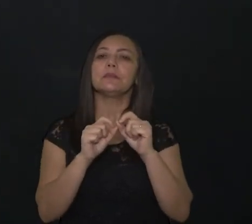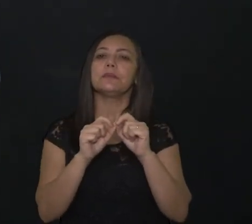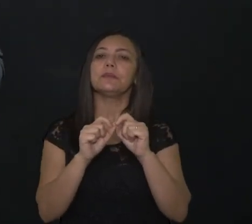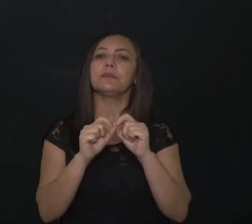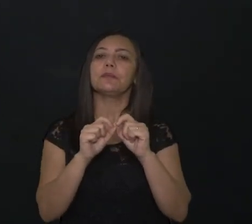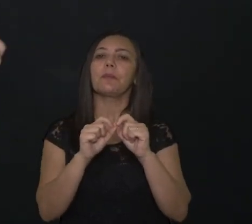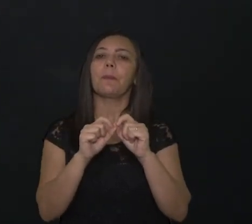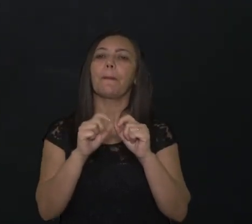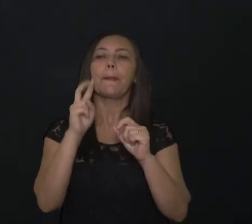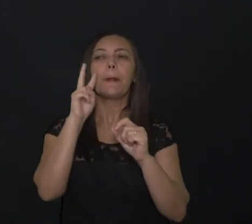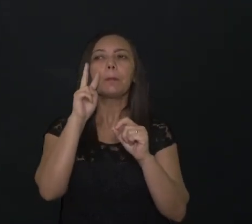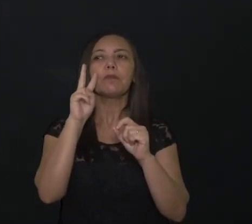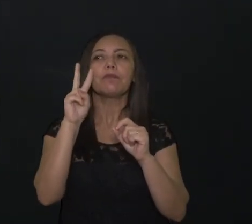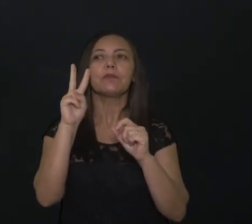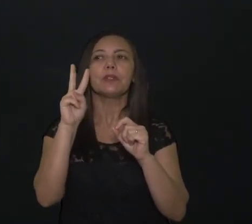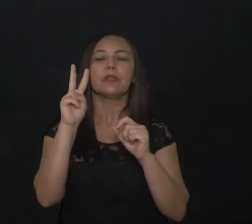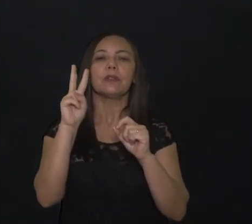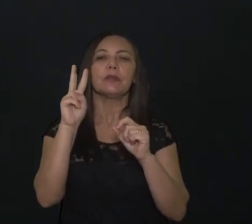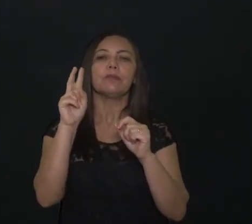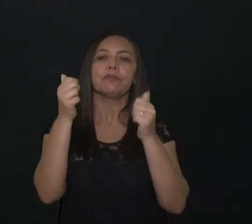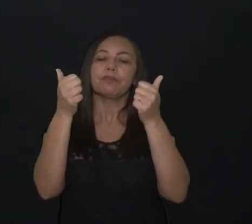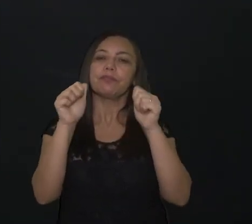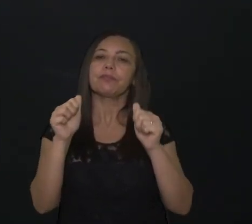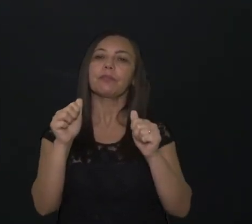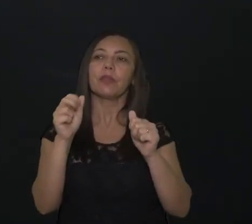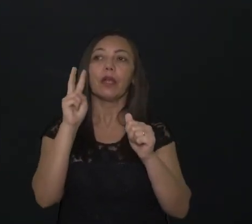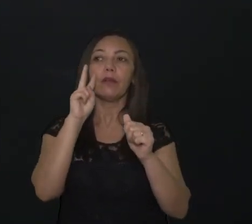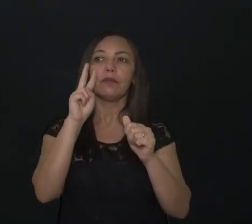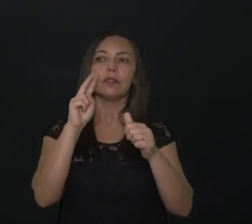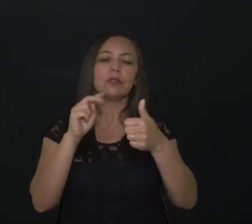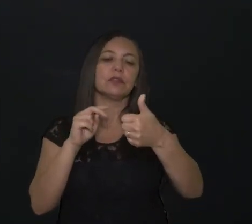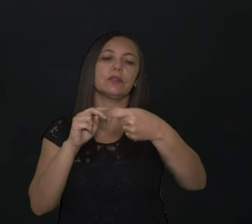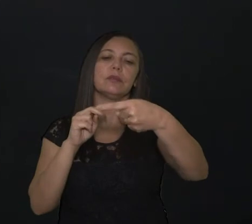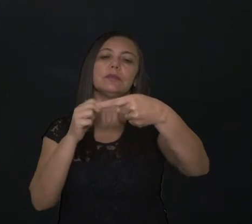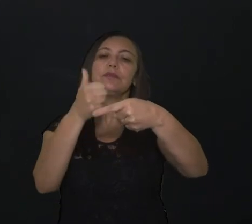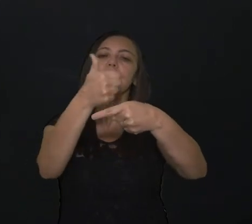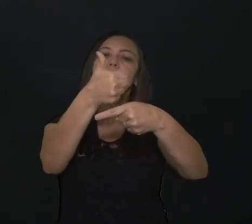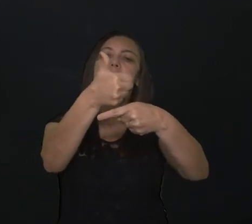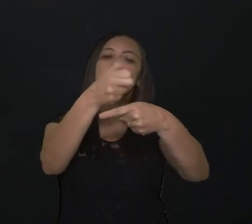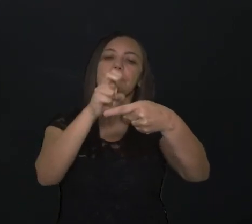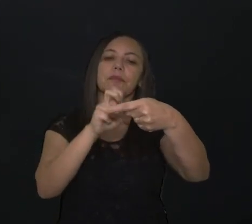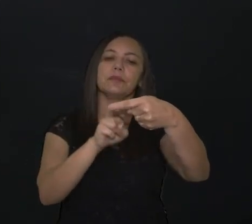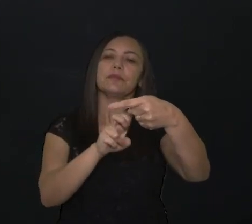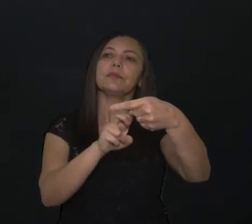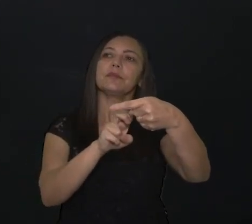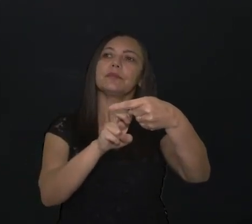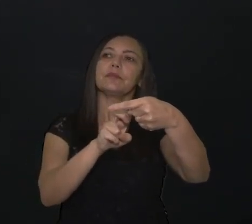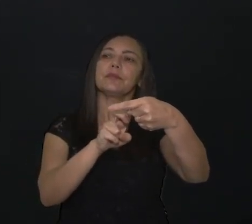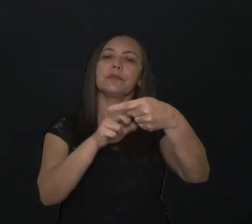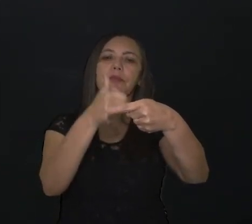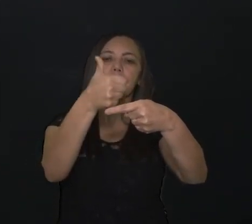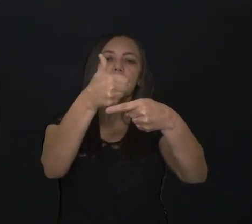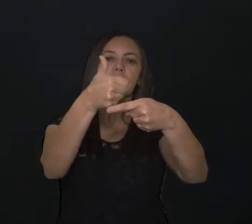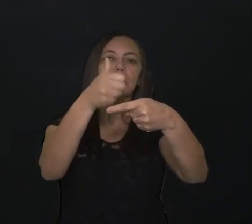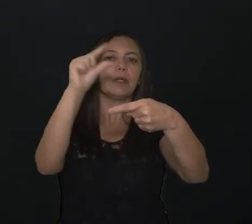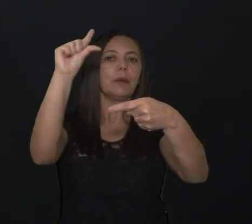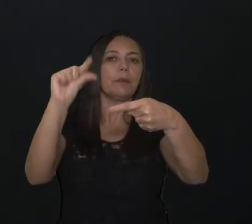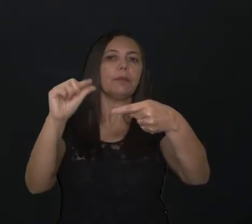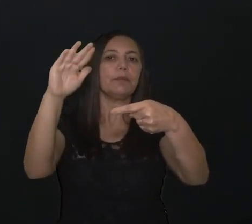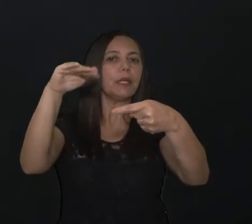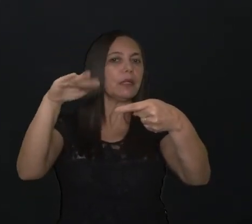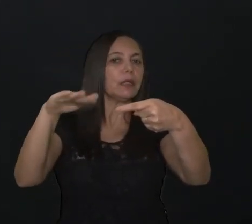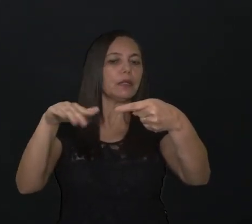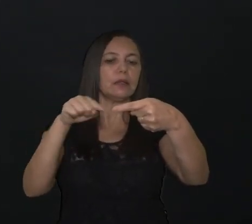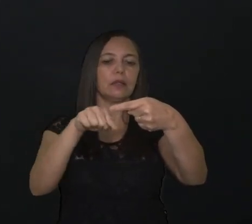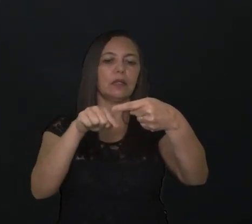é o seguinte. Vamos analisar aqui as frações. Repare que nessa primeira fração, o valor de cima é menor do que o de